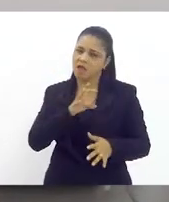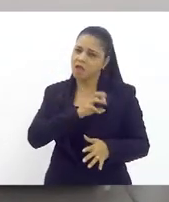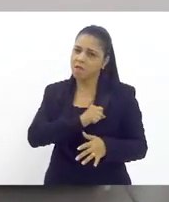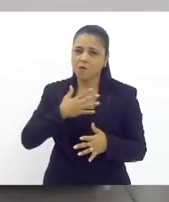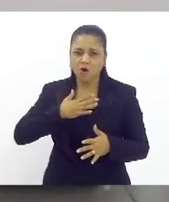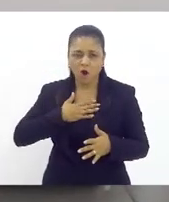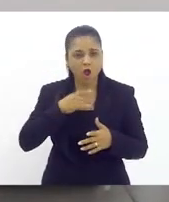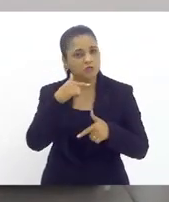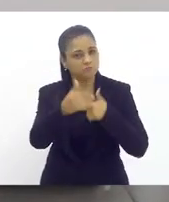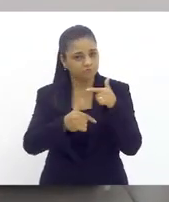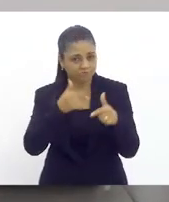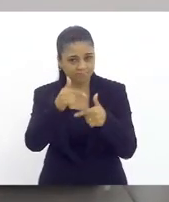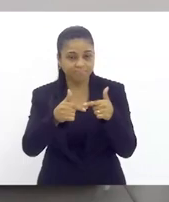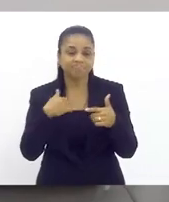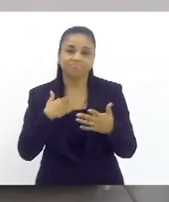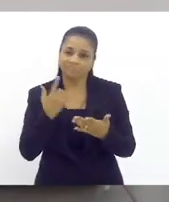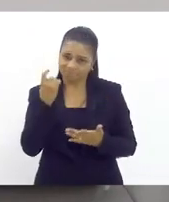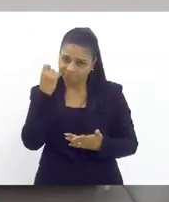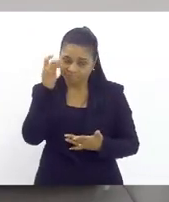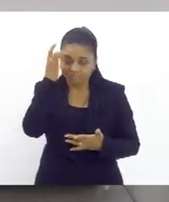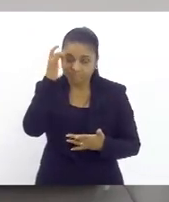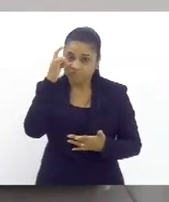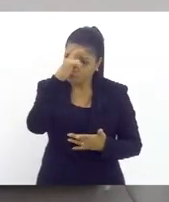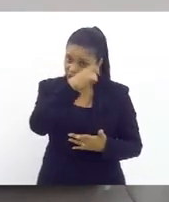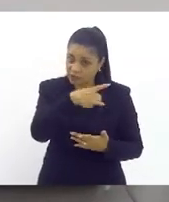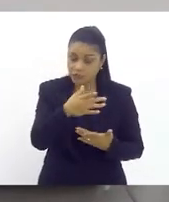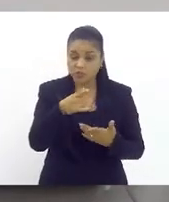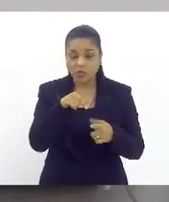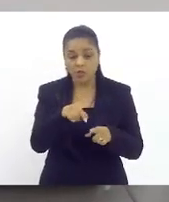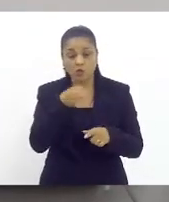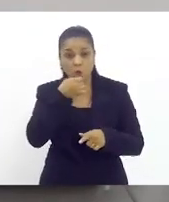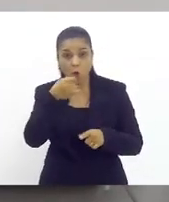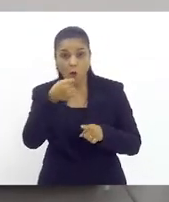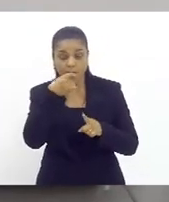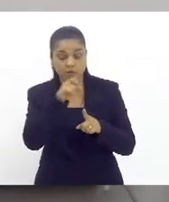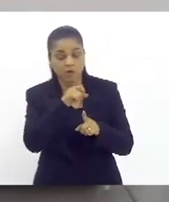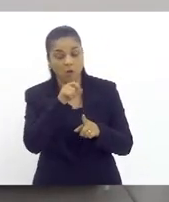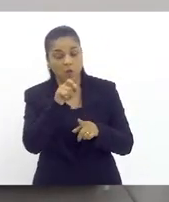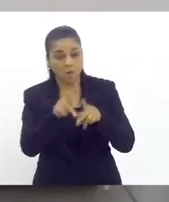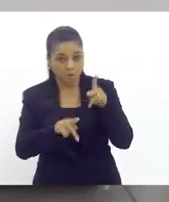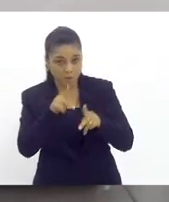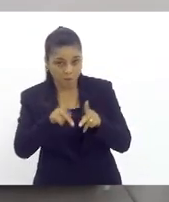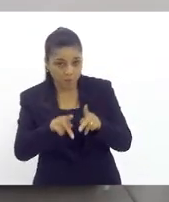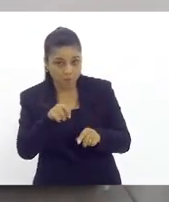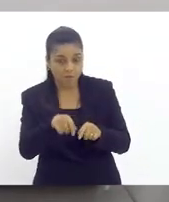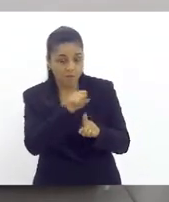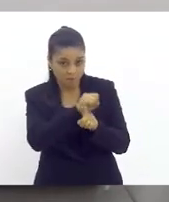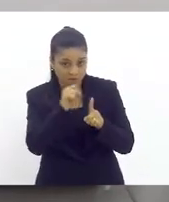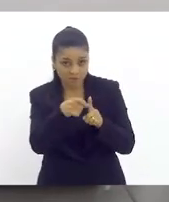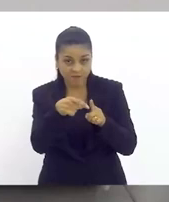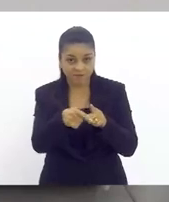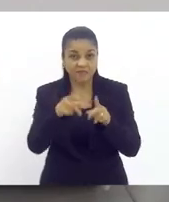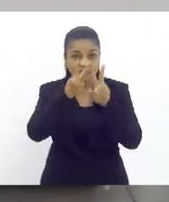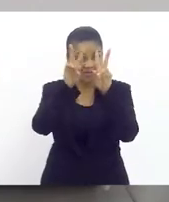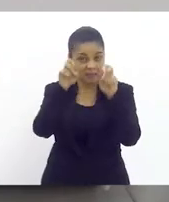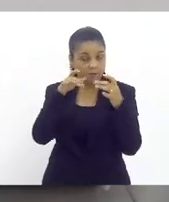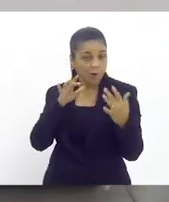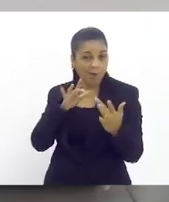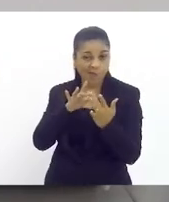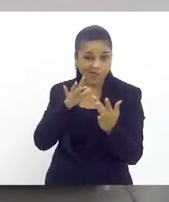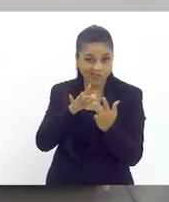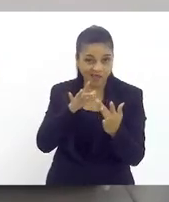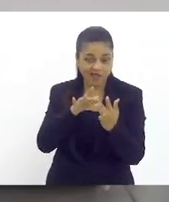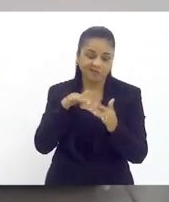fica tudo mais difícil ao contrário quando opinião pública entra em contato com esses temas geralmente você consegue